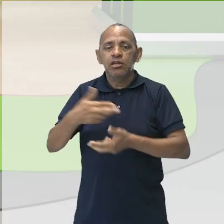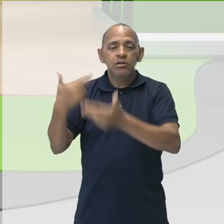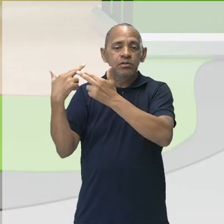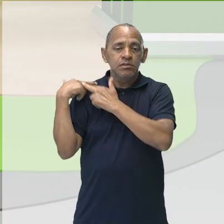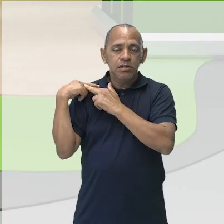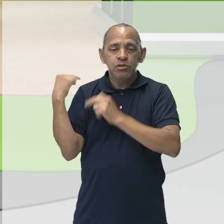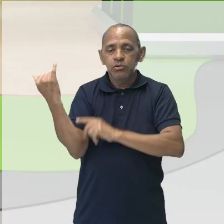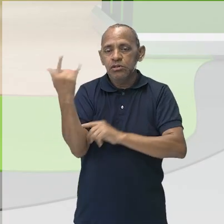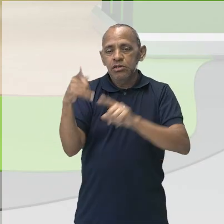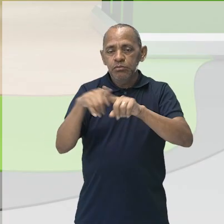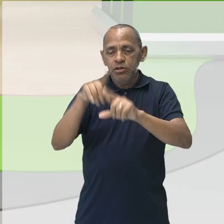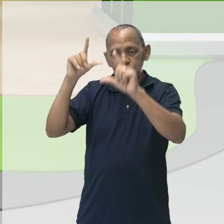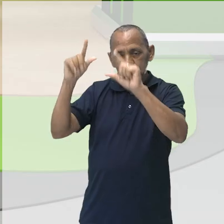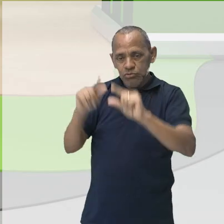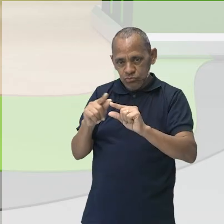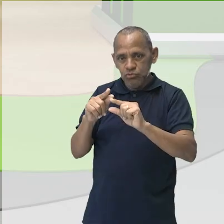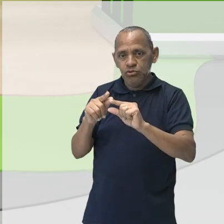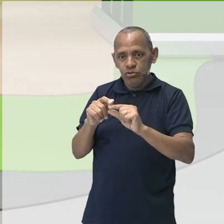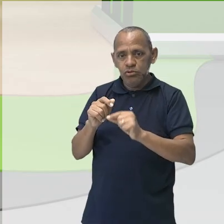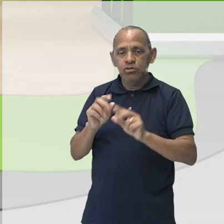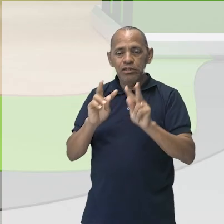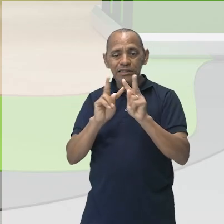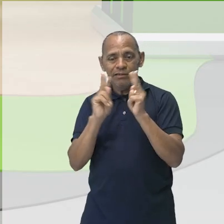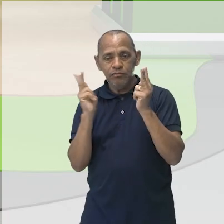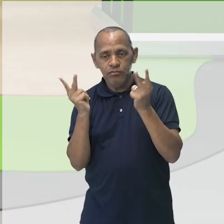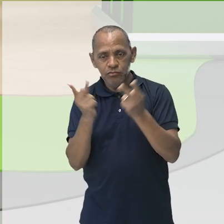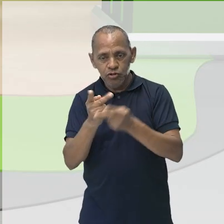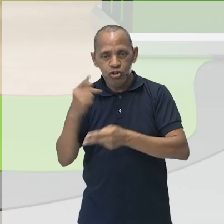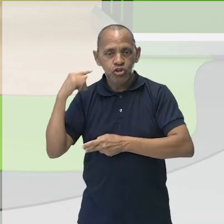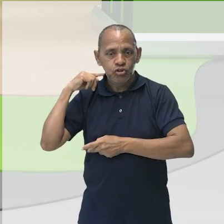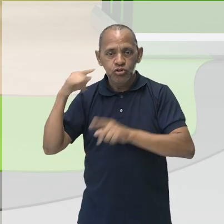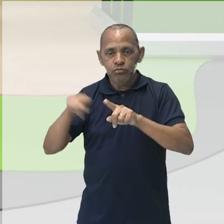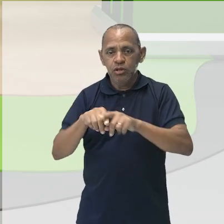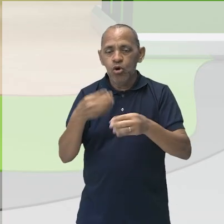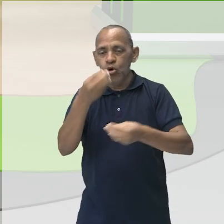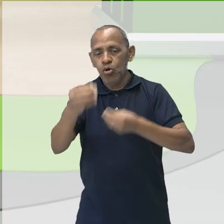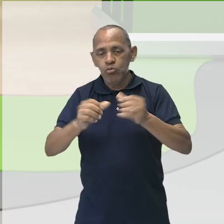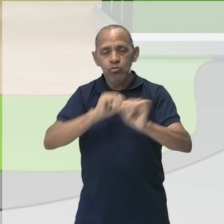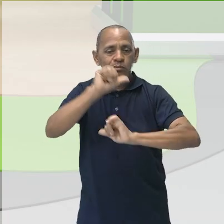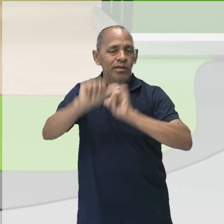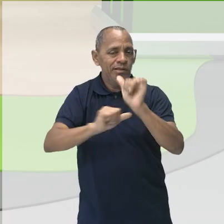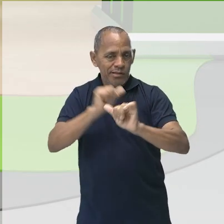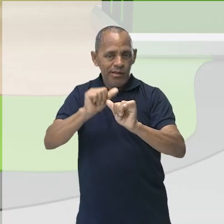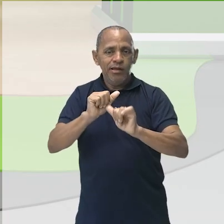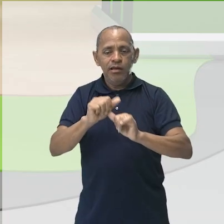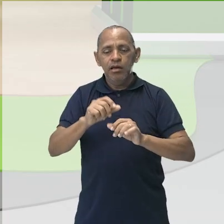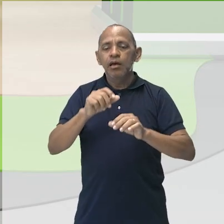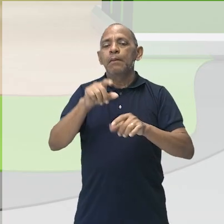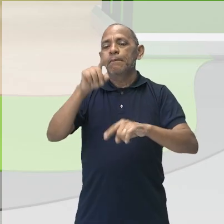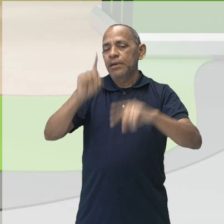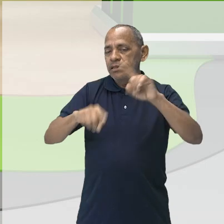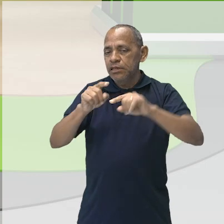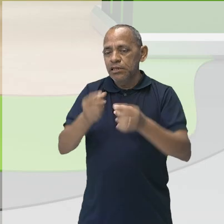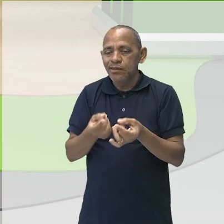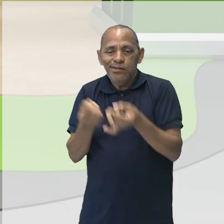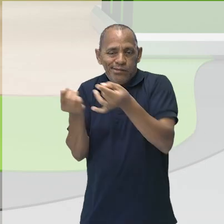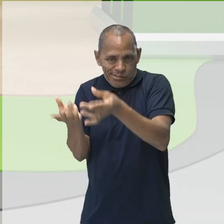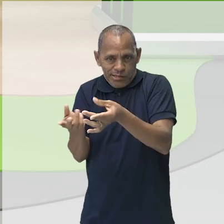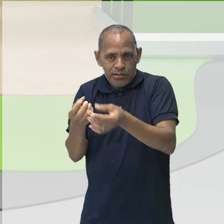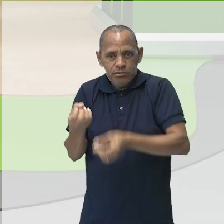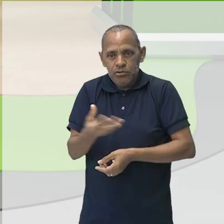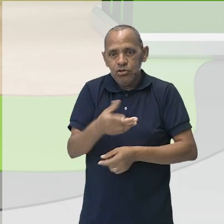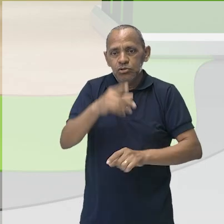fundamental na redução do volume de lixo, ao transformar materiais descartados em novos